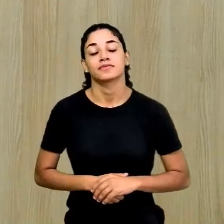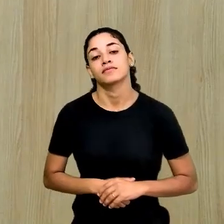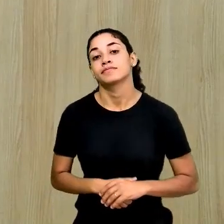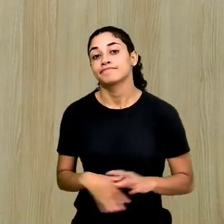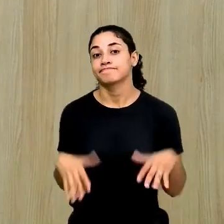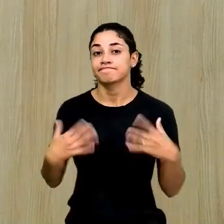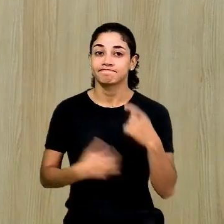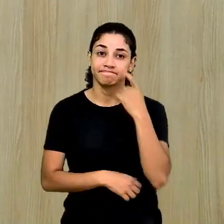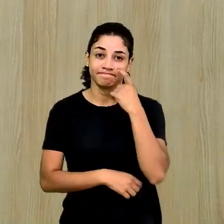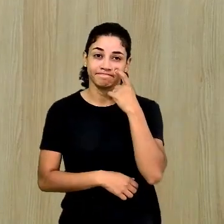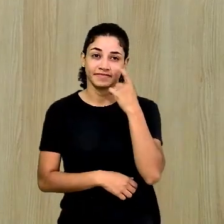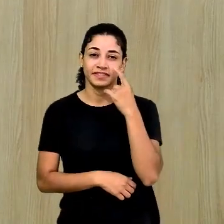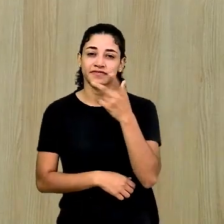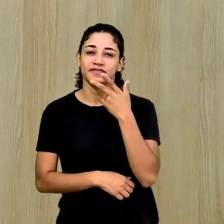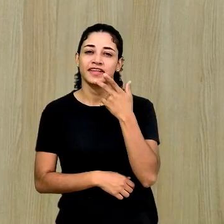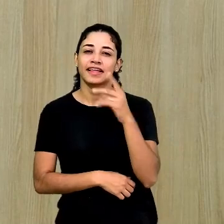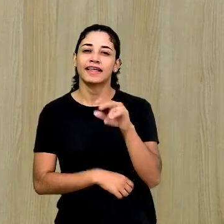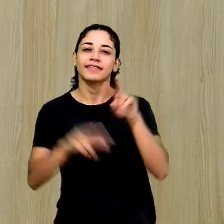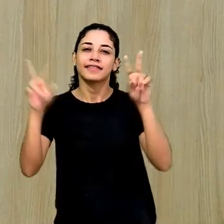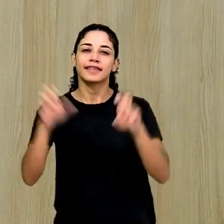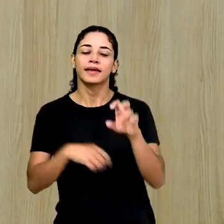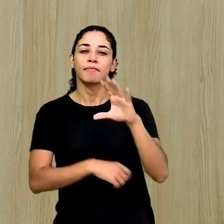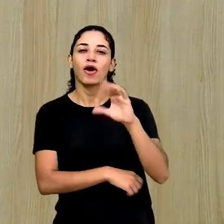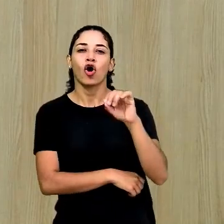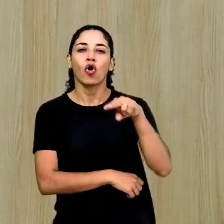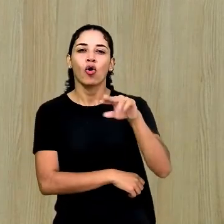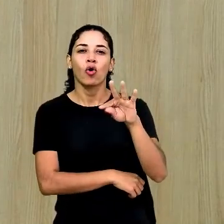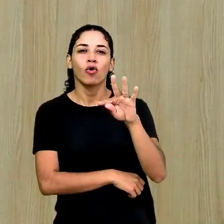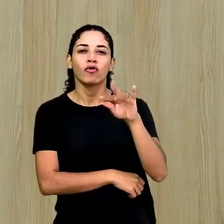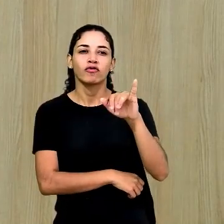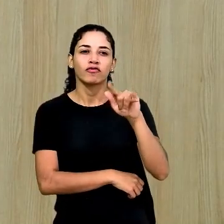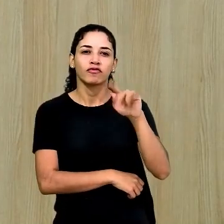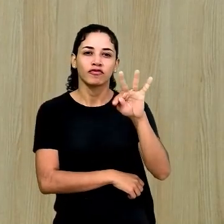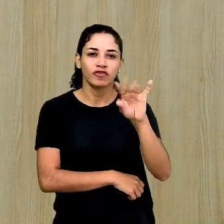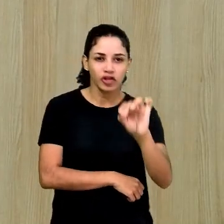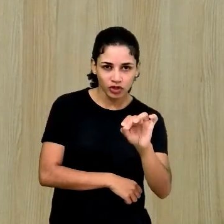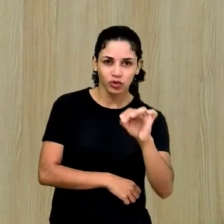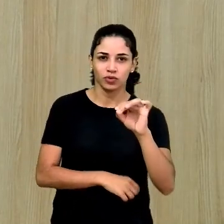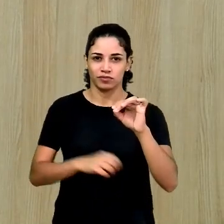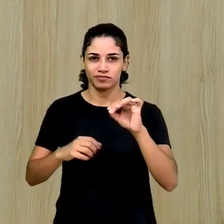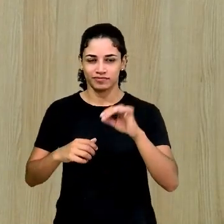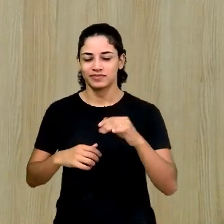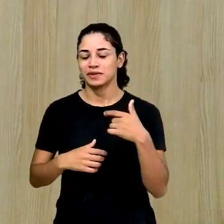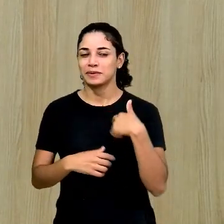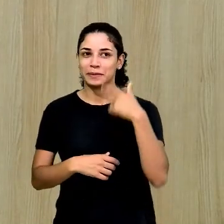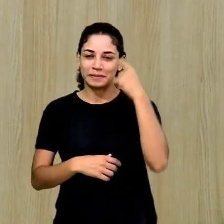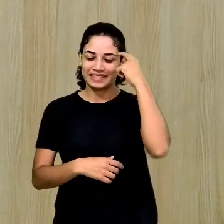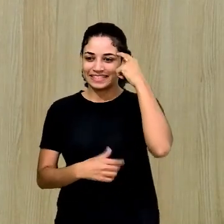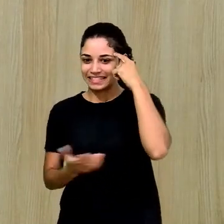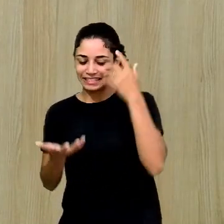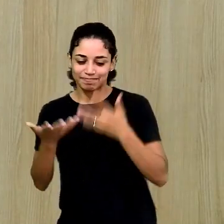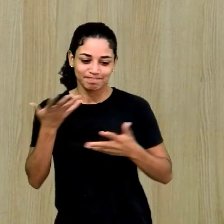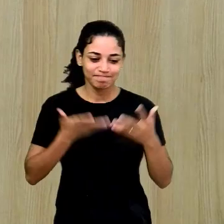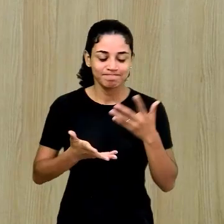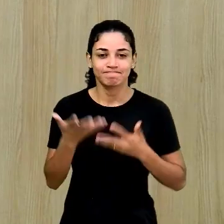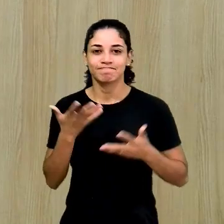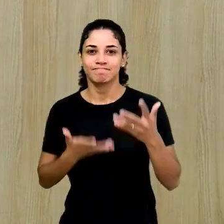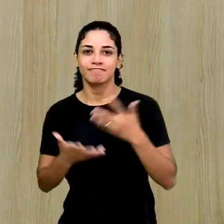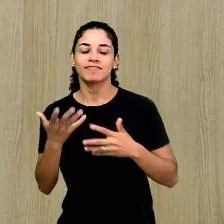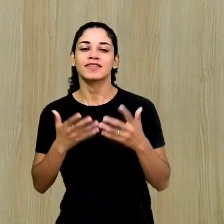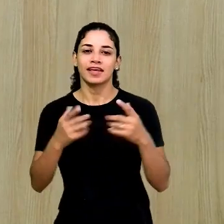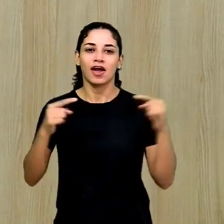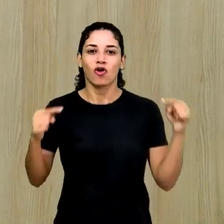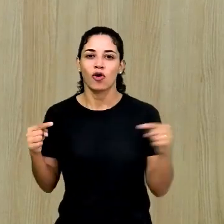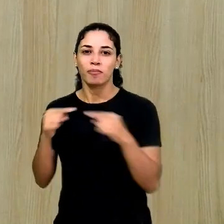Minha gente, falar em conflito já dá uma revirada no coração da gente, né? Porque conflito é sinônimo